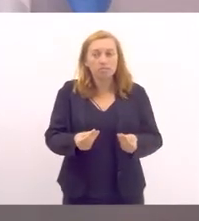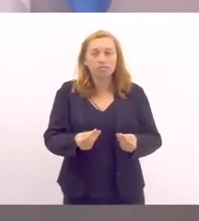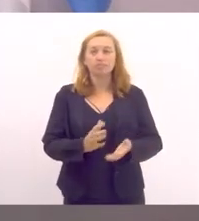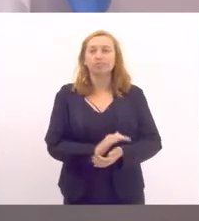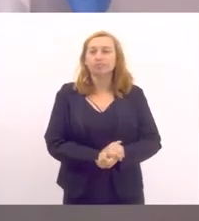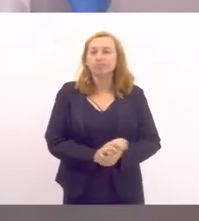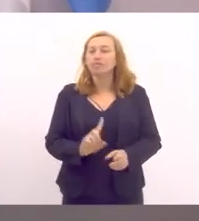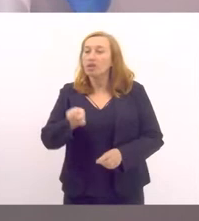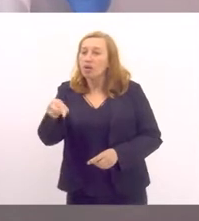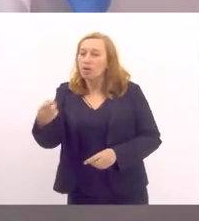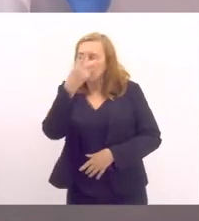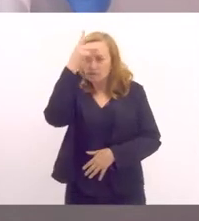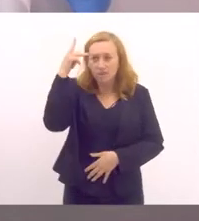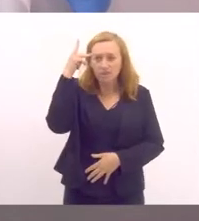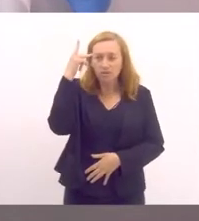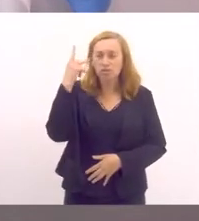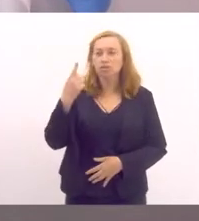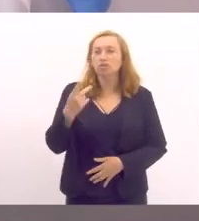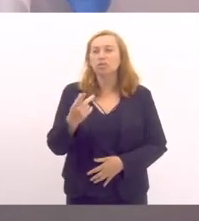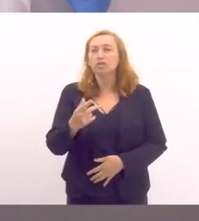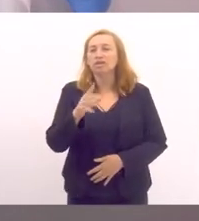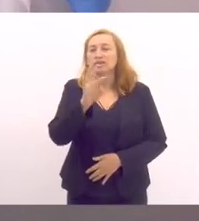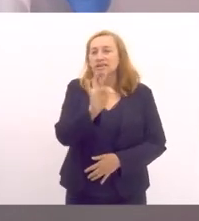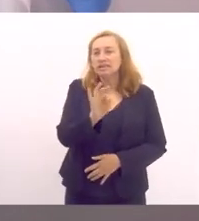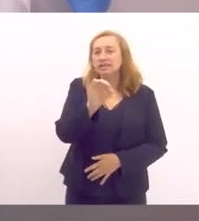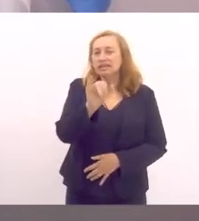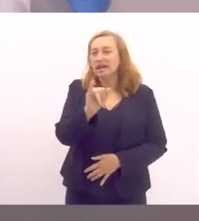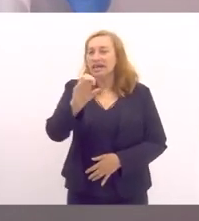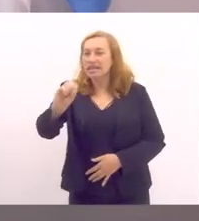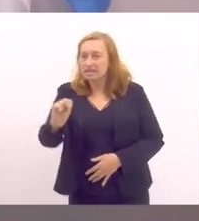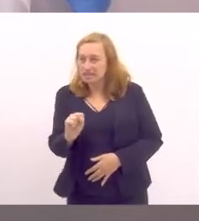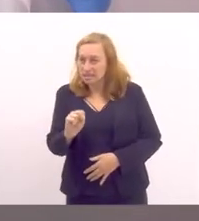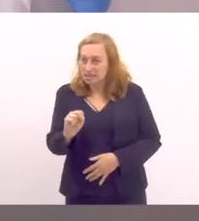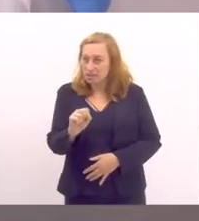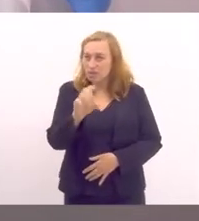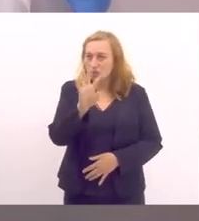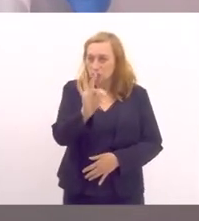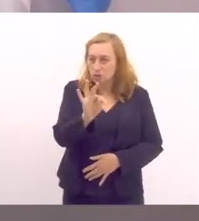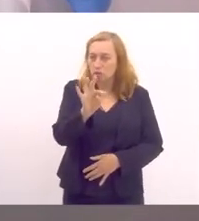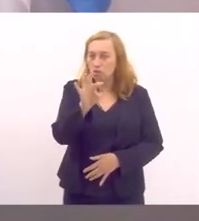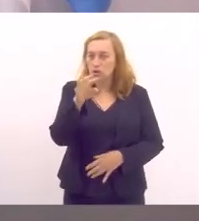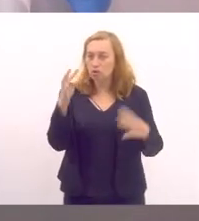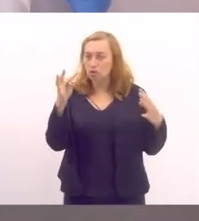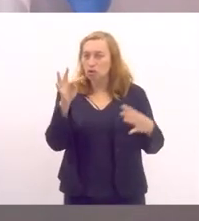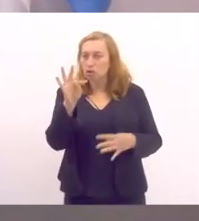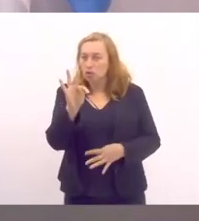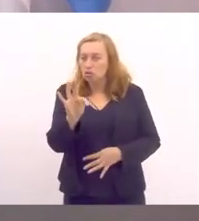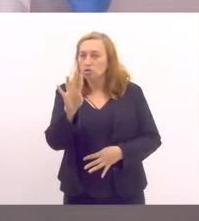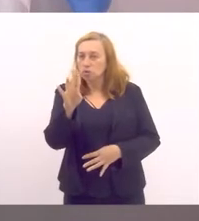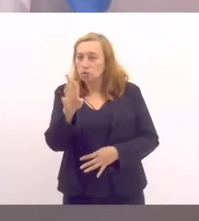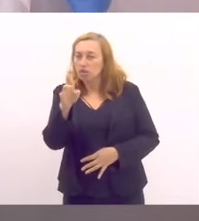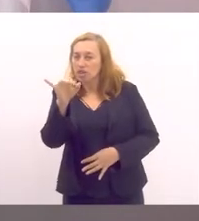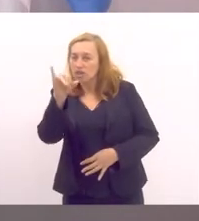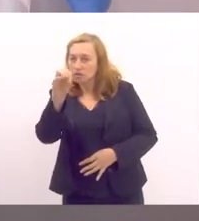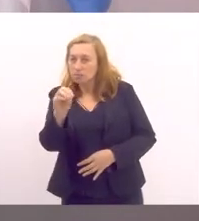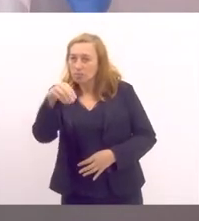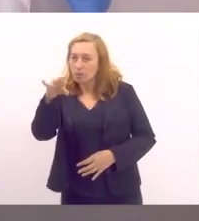A próxima pessoa inscrita é a Thaisa Cerqueira, ela é turismóloga e ela também representa o deputado Eurico